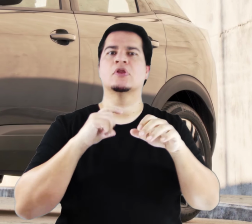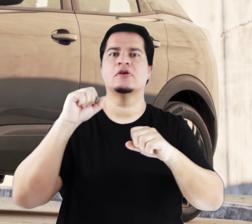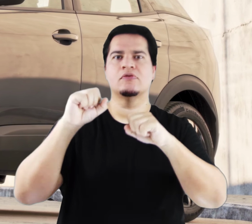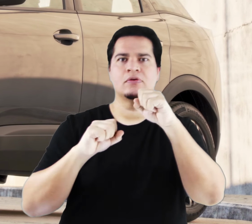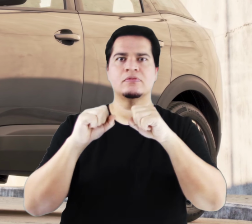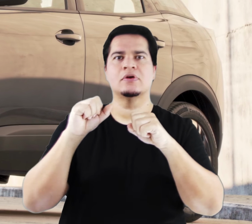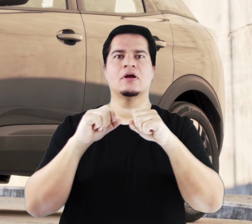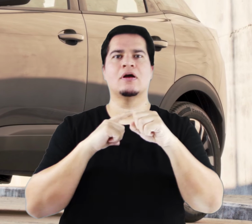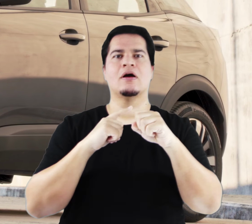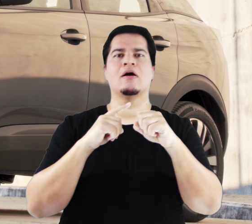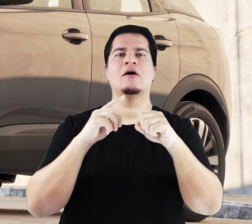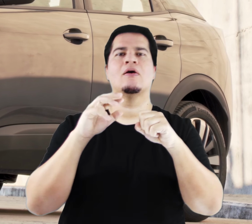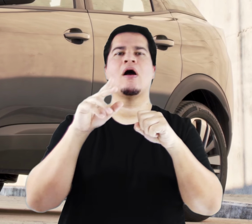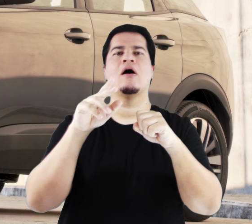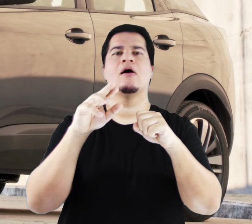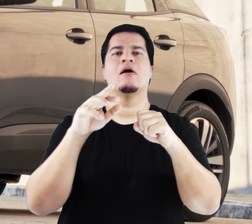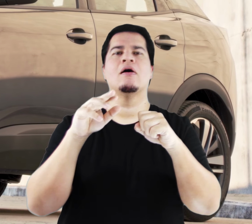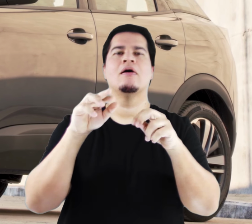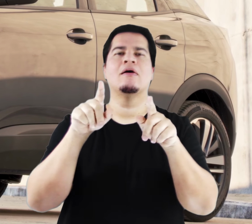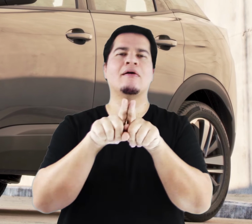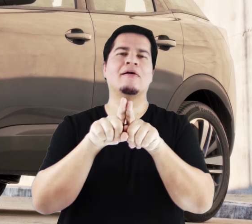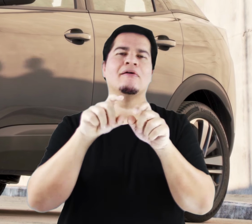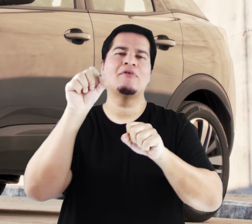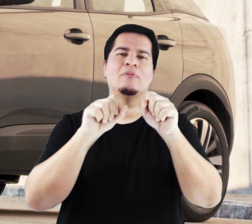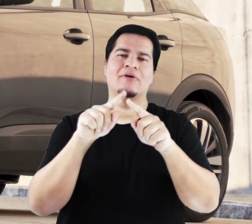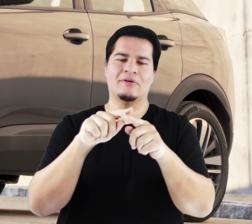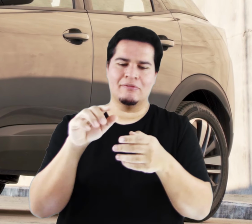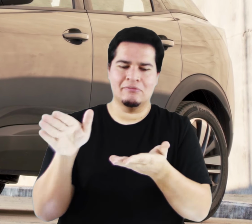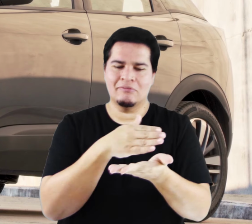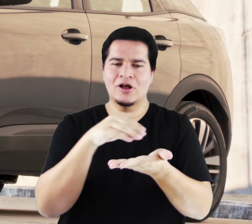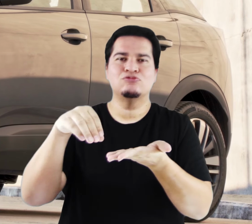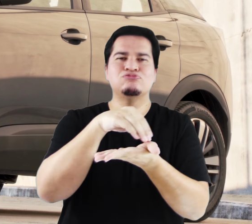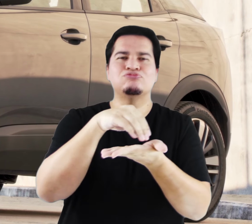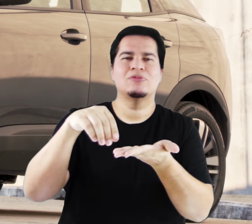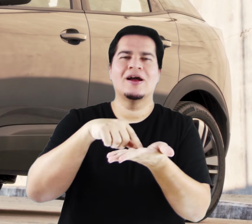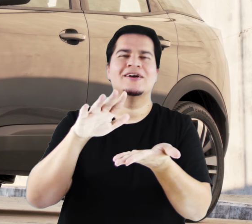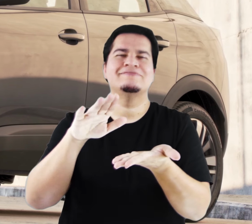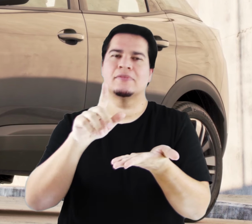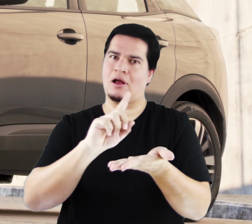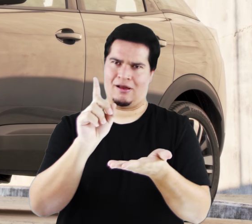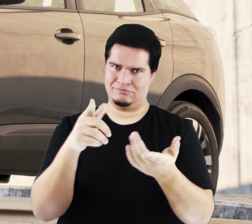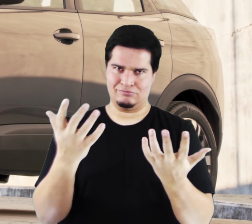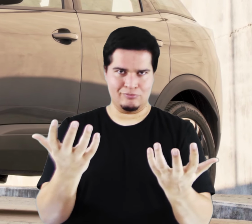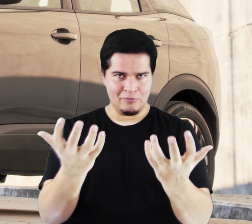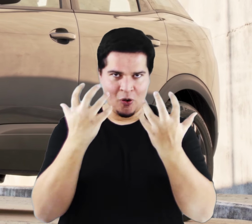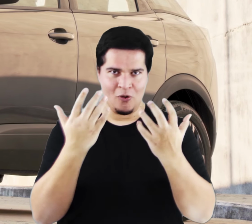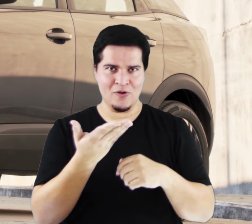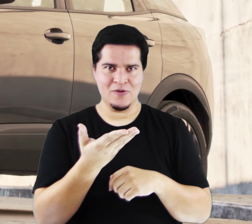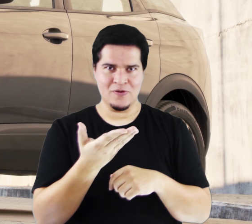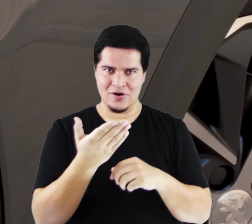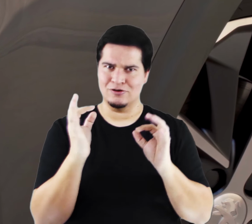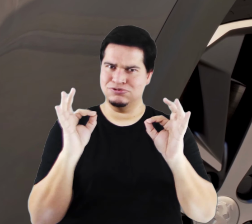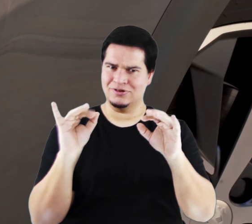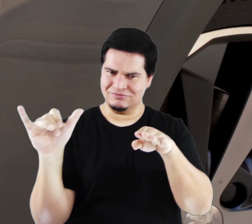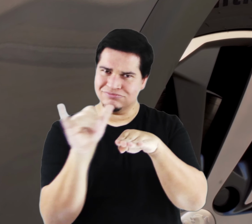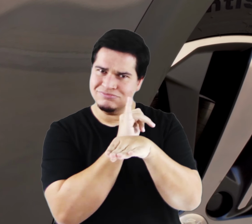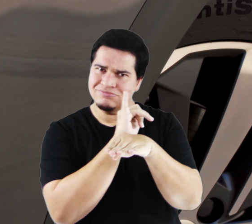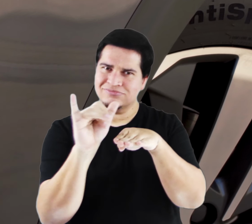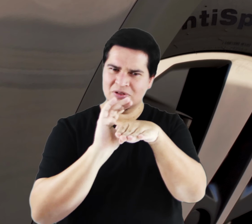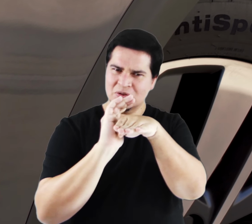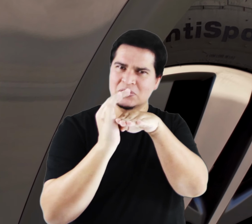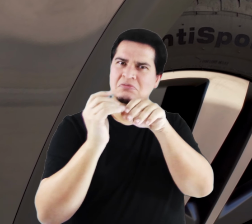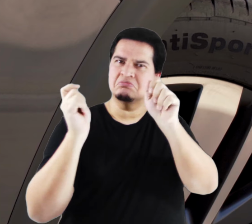no design e você ficar com uma proposta meio infantil, muito exagerada. E aqui a gente tem um trabalho realmente todo feito na sutileza, mas